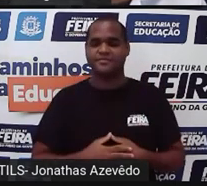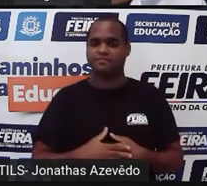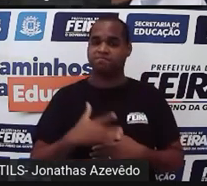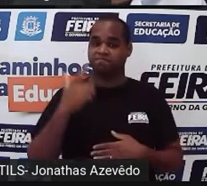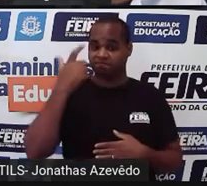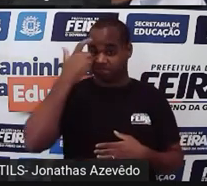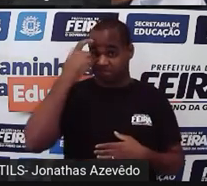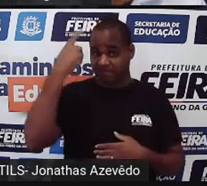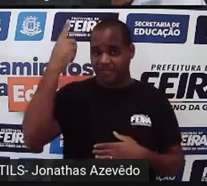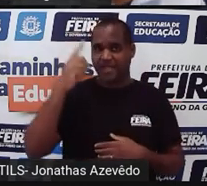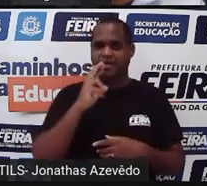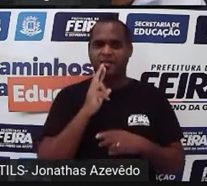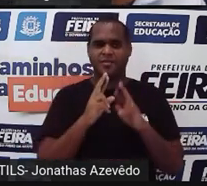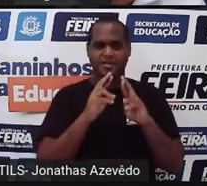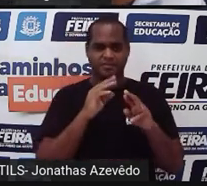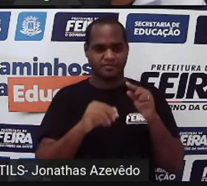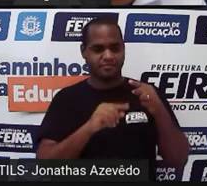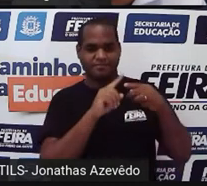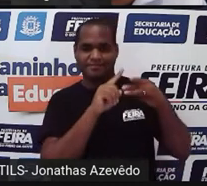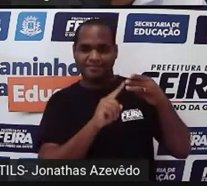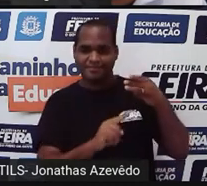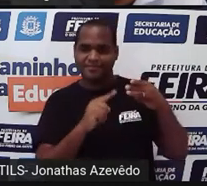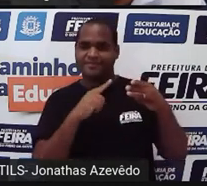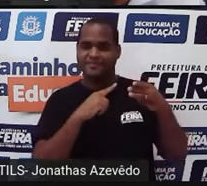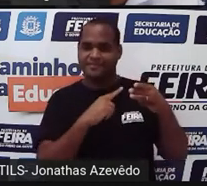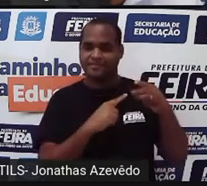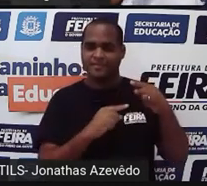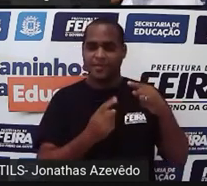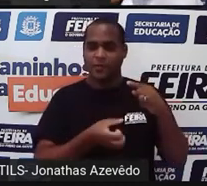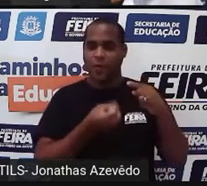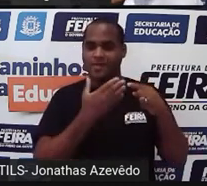pensando na resposta dessas três perguntas.